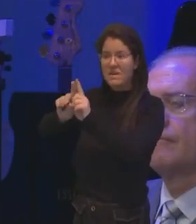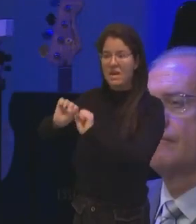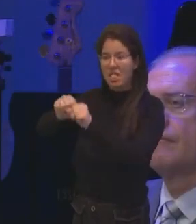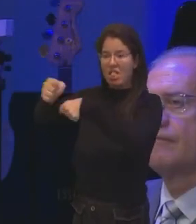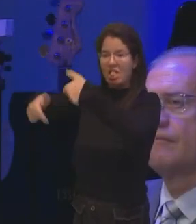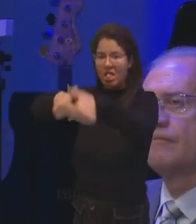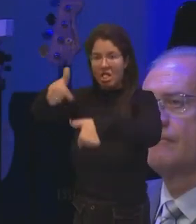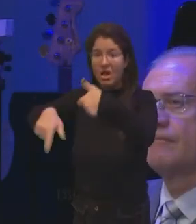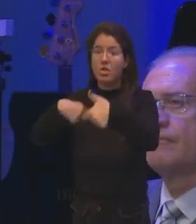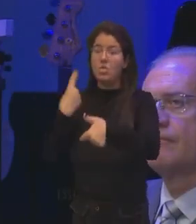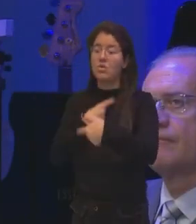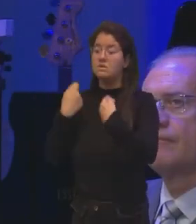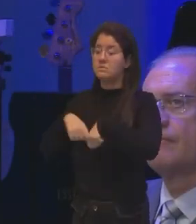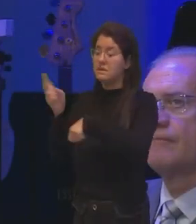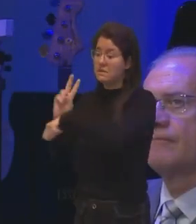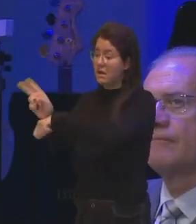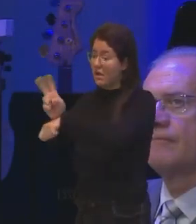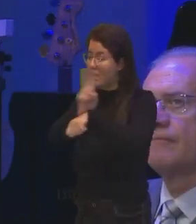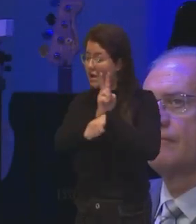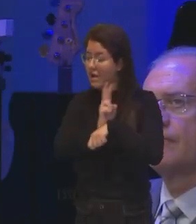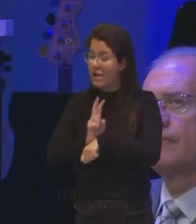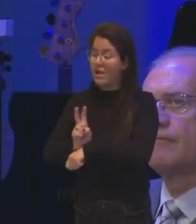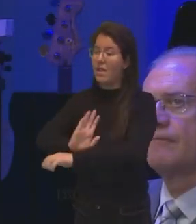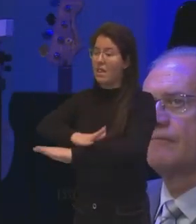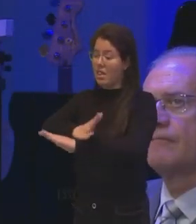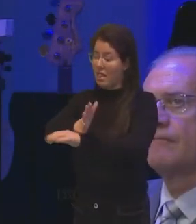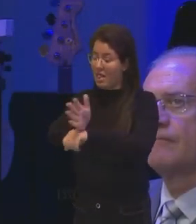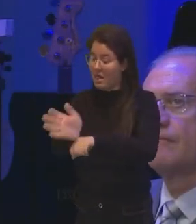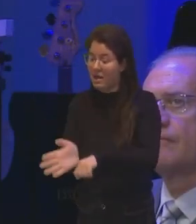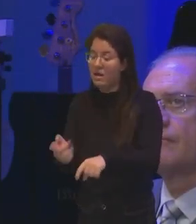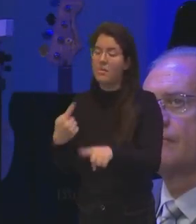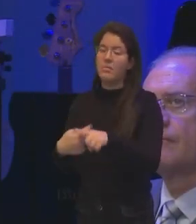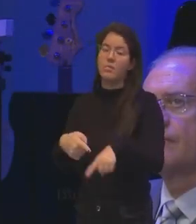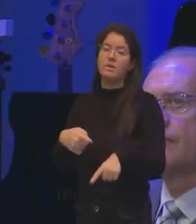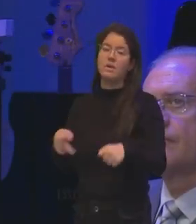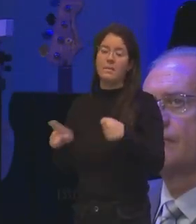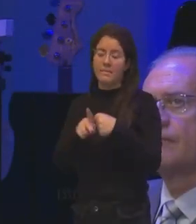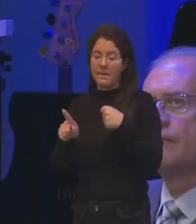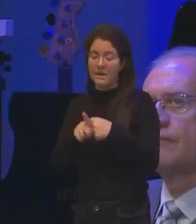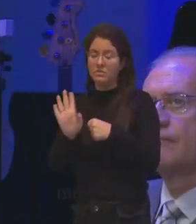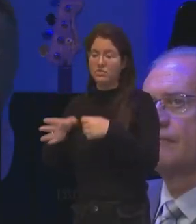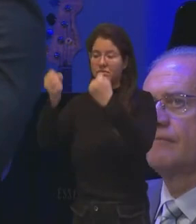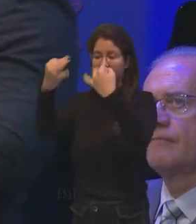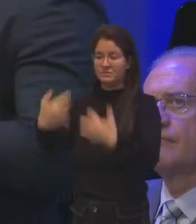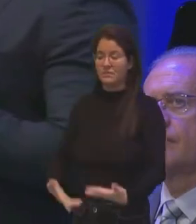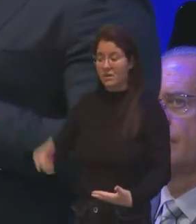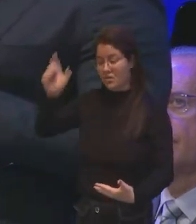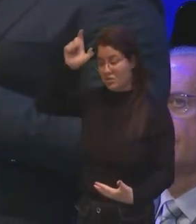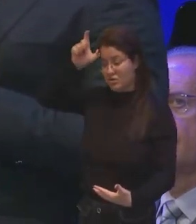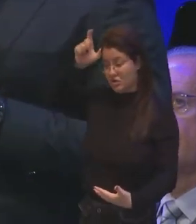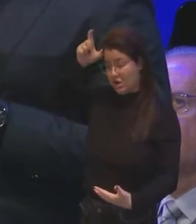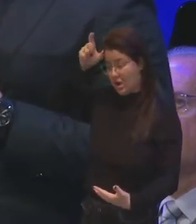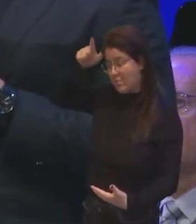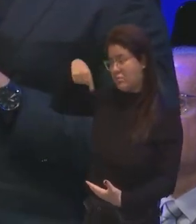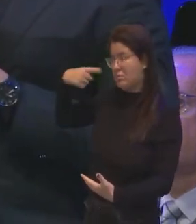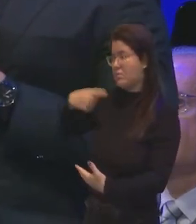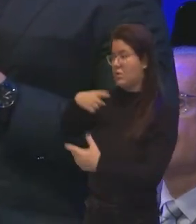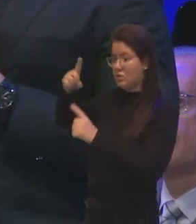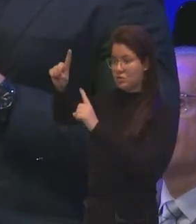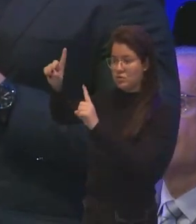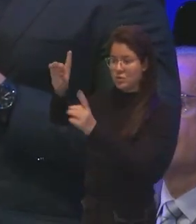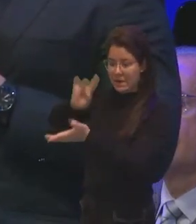vigilantes o tempo todo. Porque Pedro já disse na sua carta: porque o diabo, o nosso adversário, como um